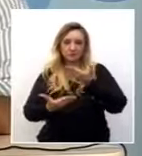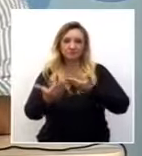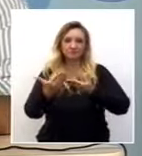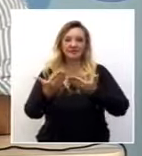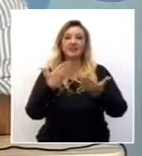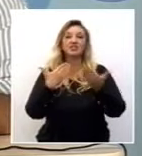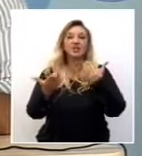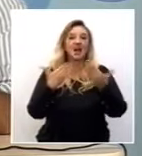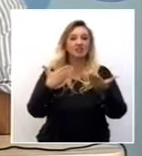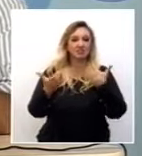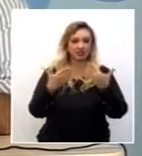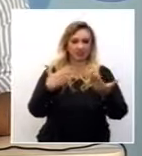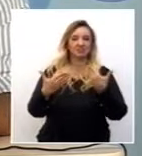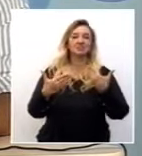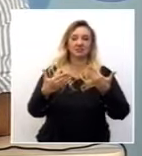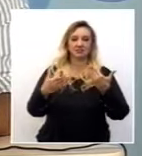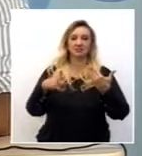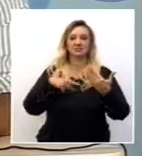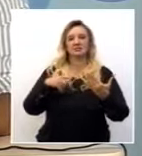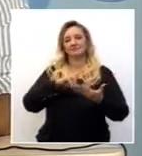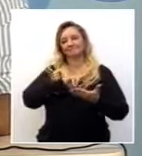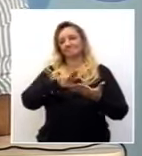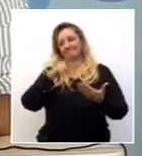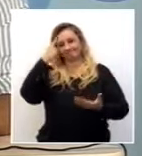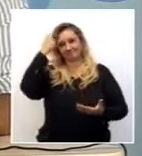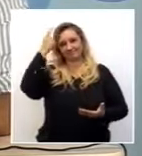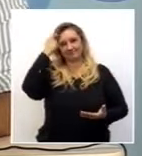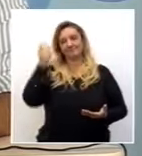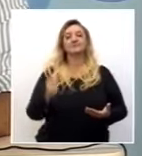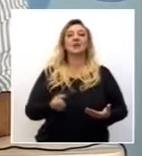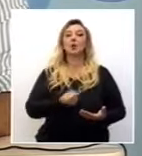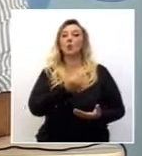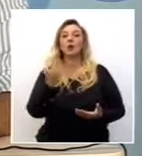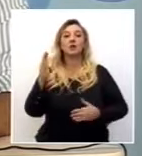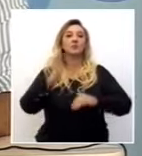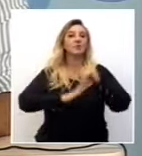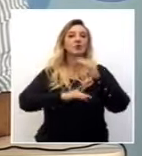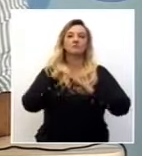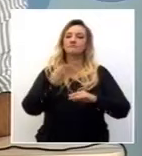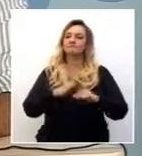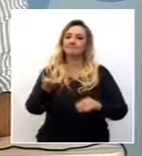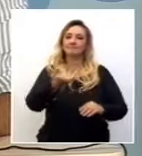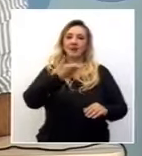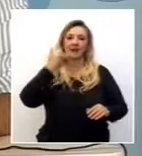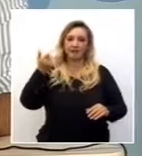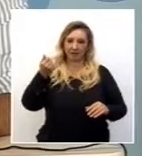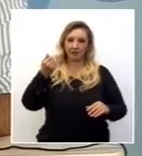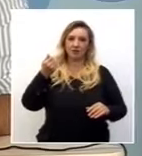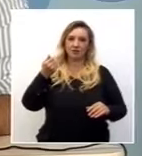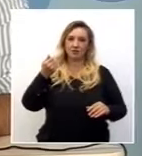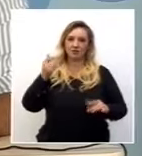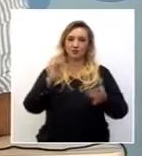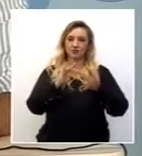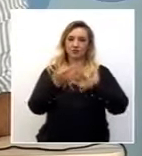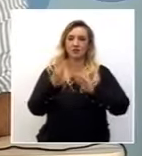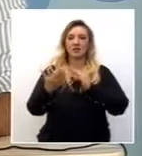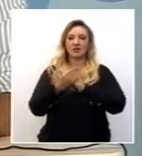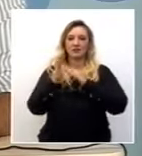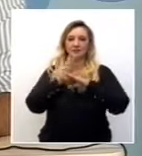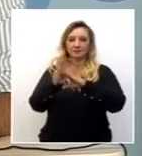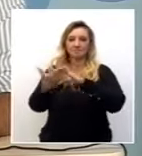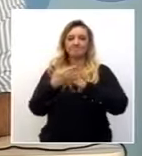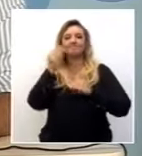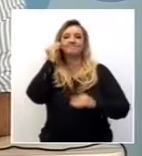chat, ali tem uma série de ideias, são tantos profissionais maravilhosos na rede, contribuindo com